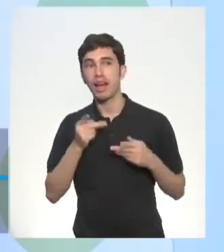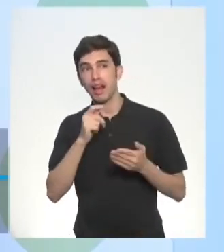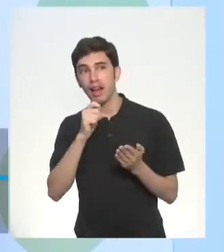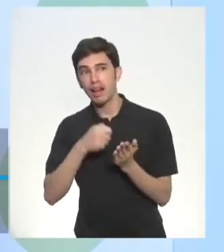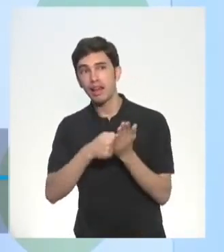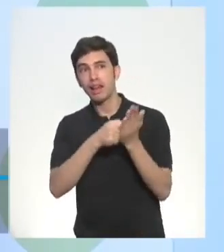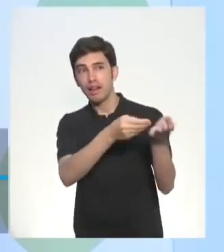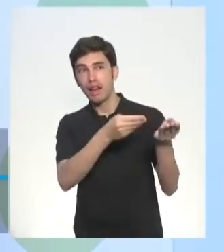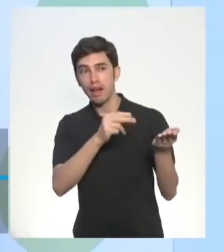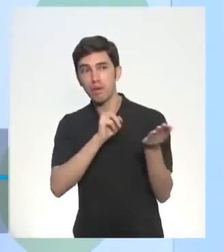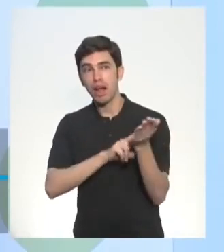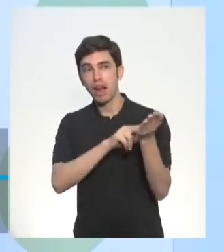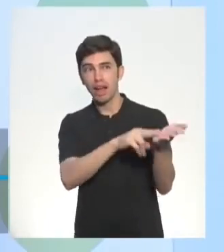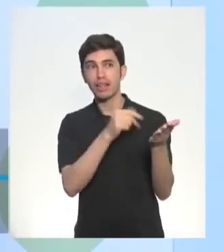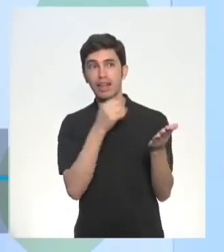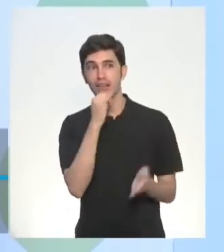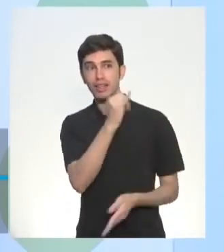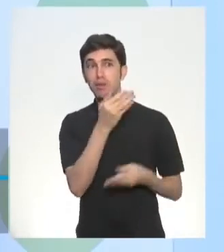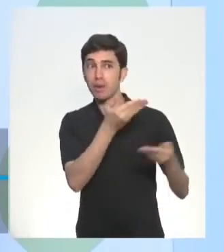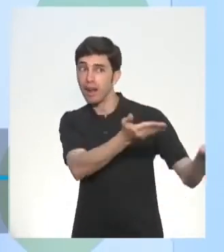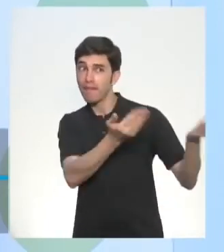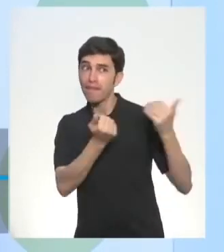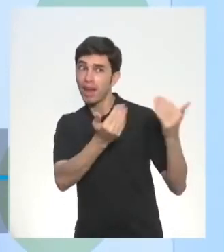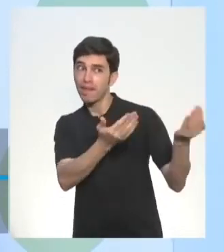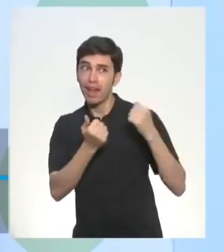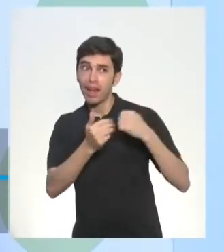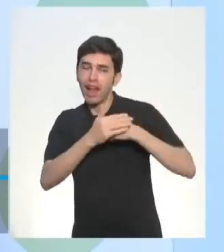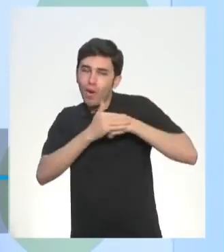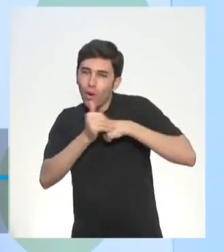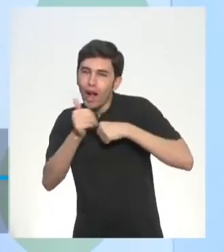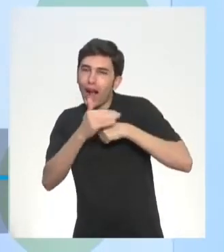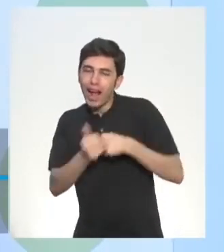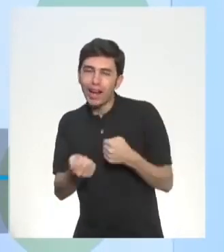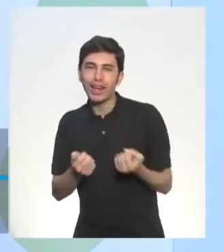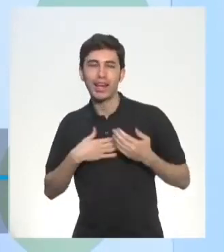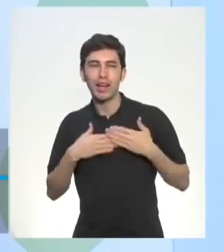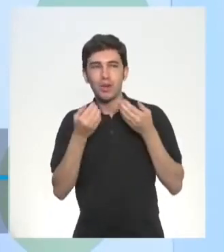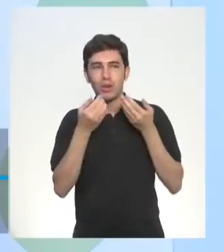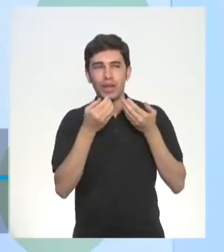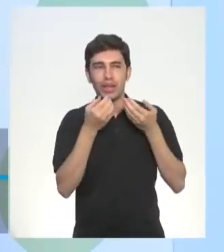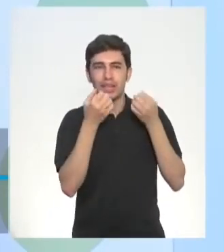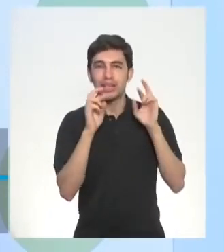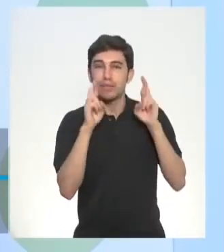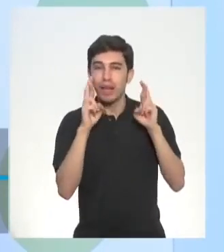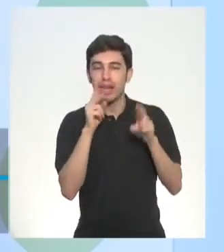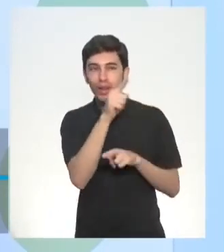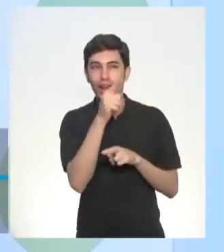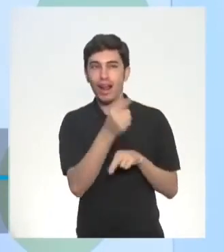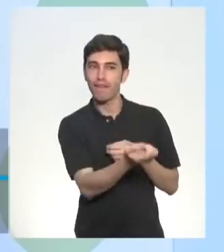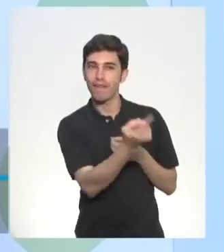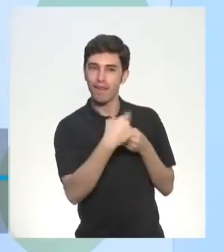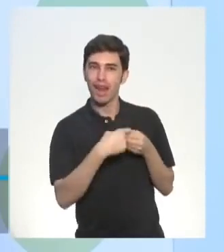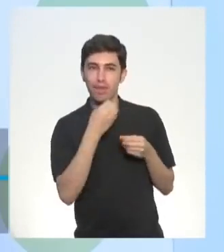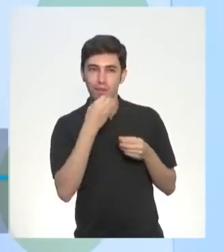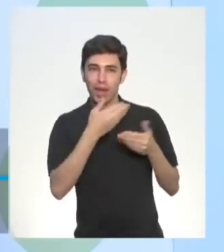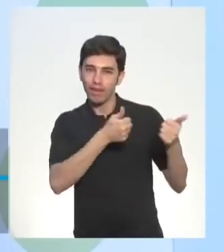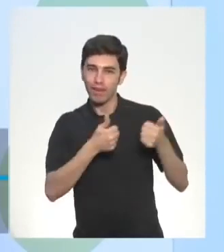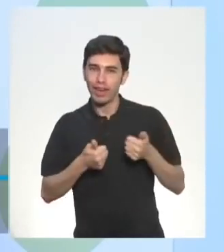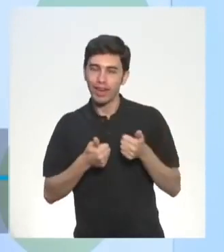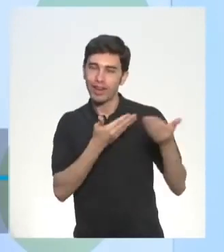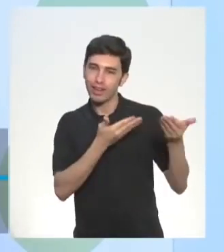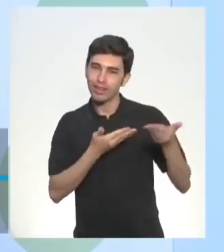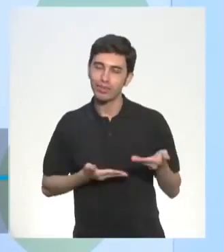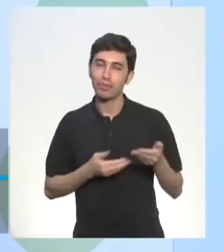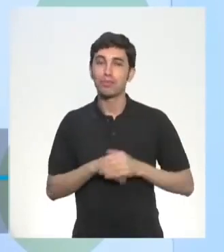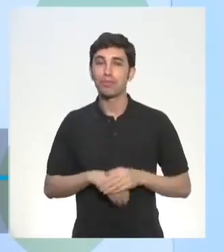e trazendo todas as informações aí de afeto, desejando que ela seja bem-vinda. Na terceira carta, a